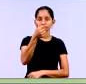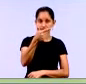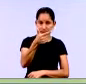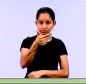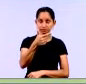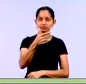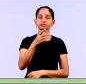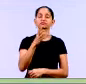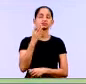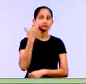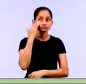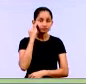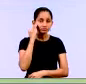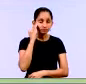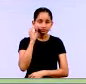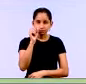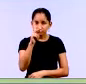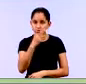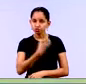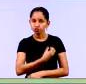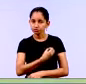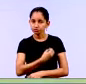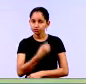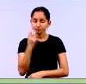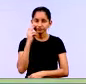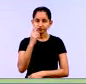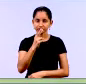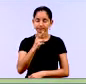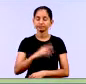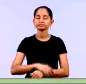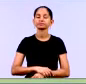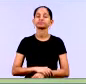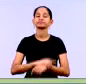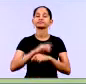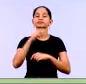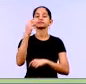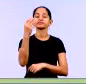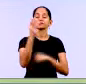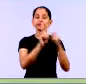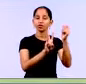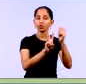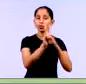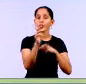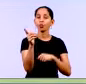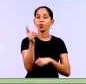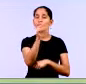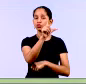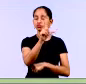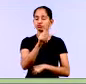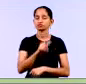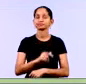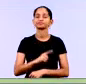962. Dá para entender que é 962? No terceiro trimestre,